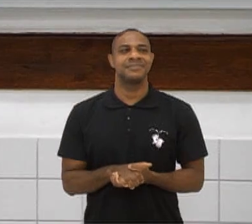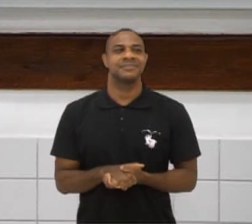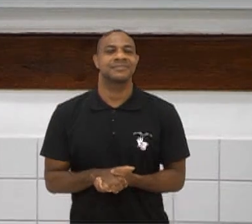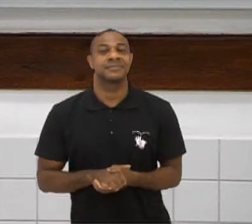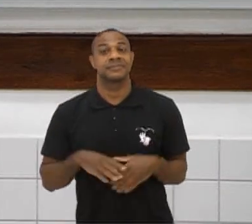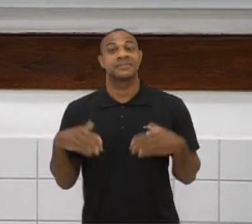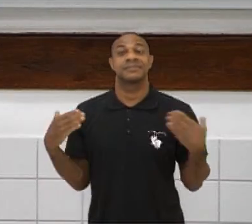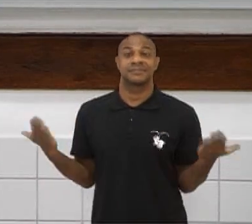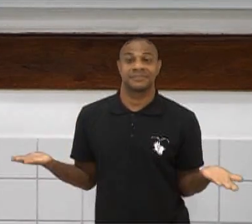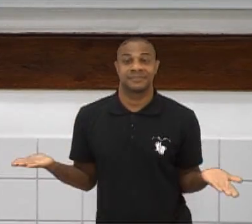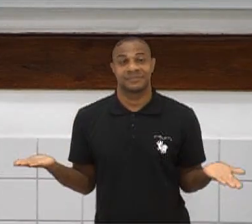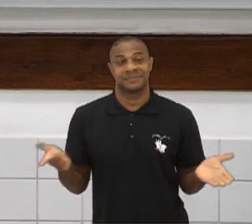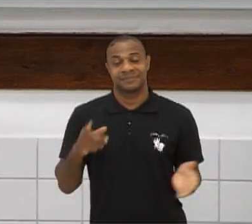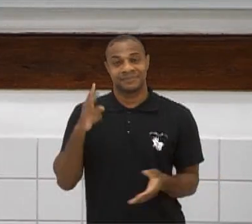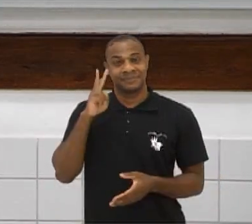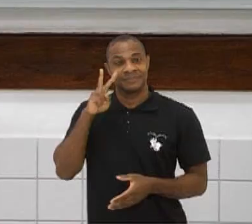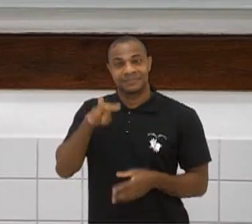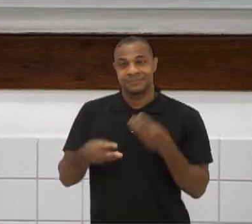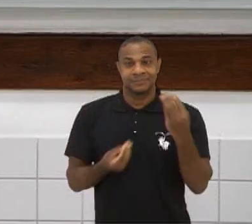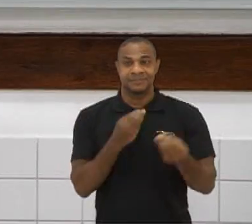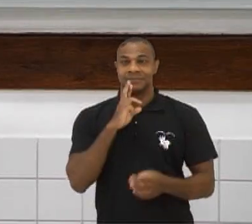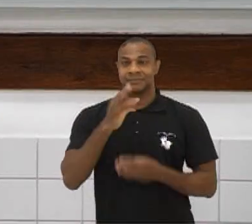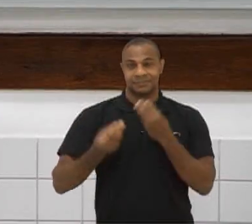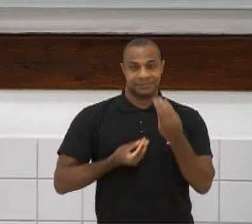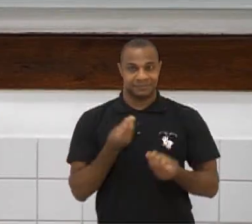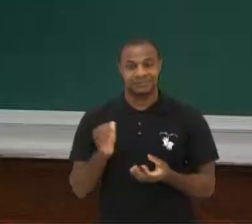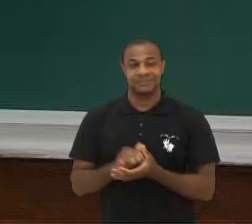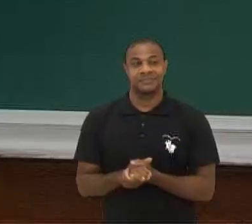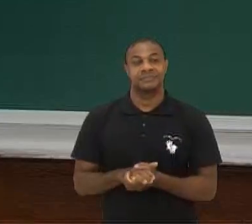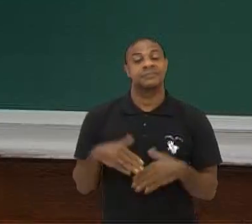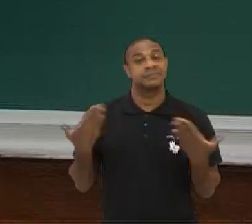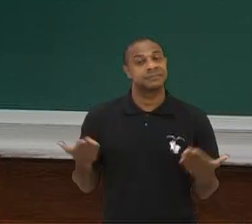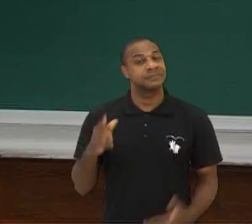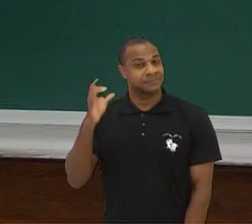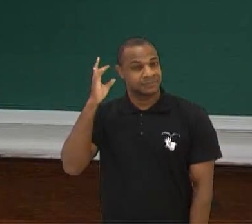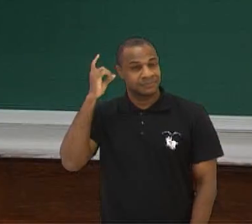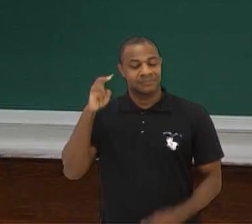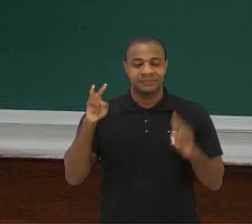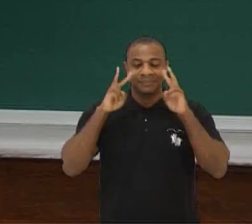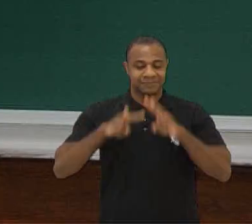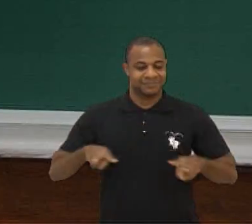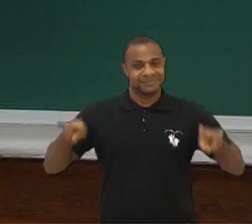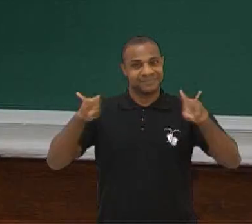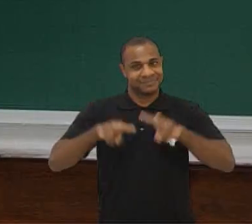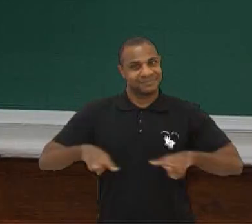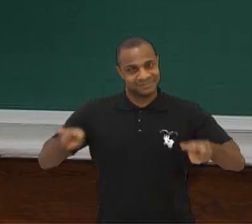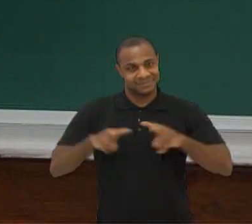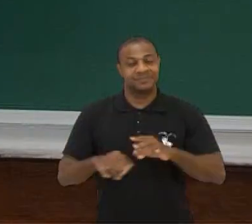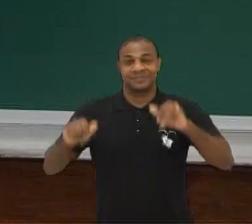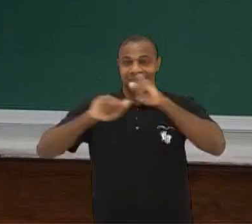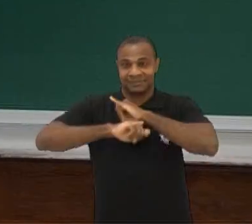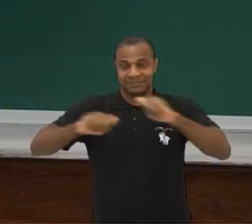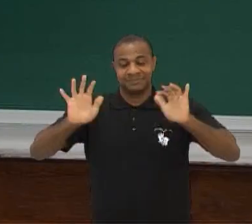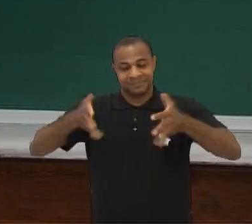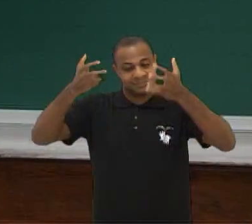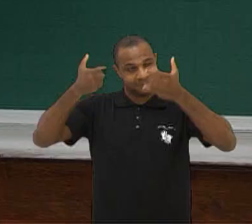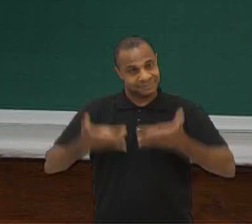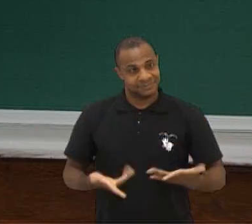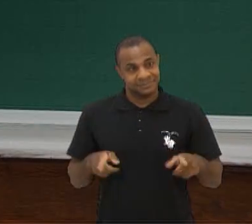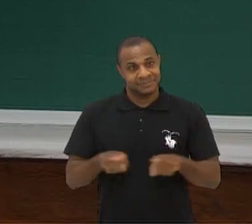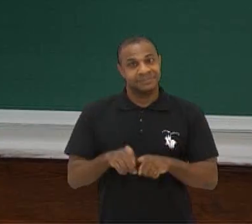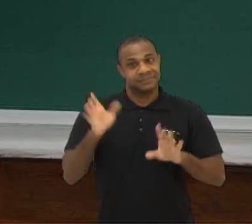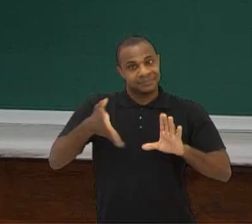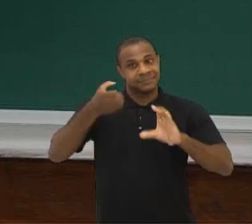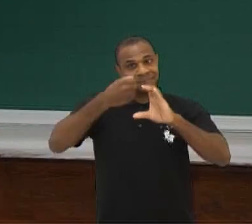E aí, pessoal, vamos conferir então como ficou? Então, está fácil de visualizar, né? A manchete, como a gente já trabalhou, é uma